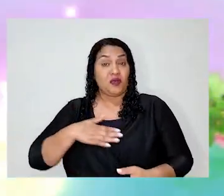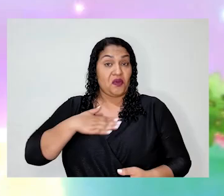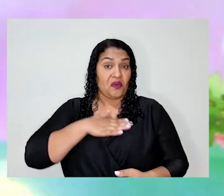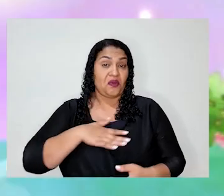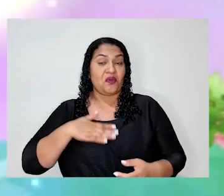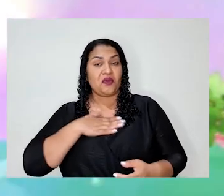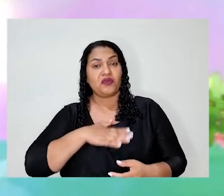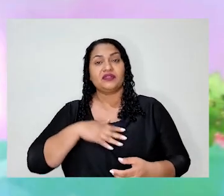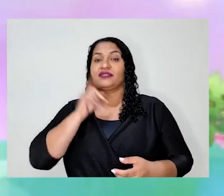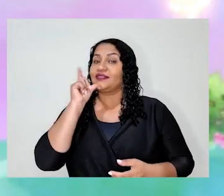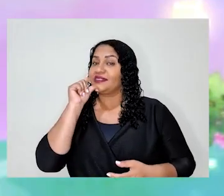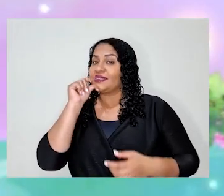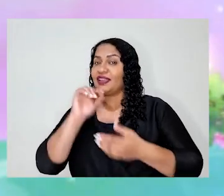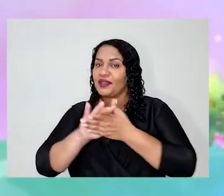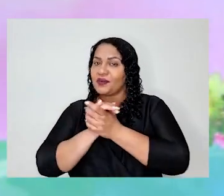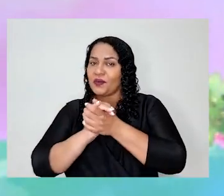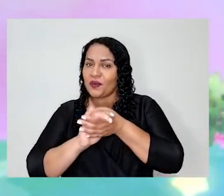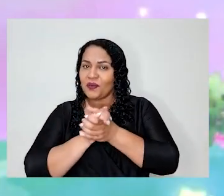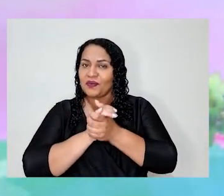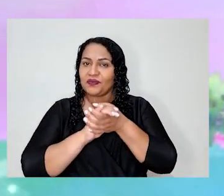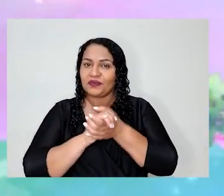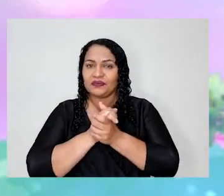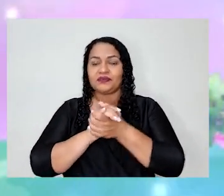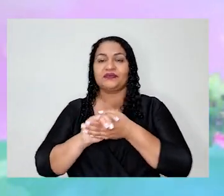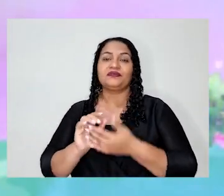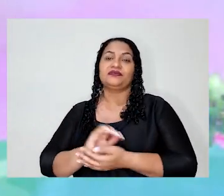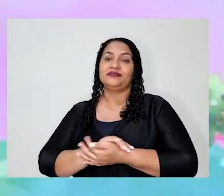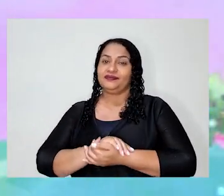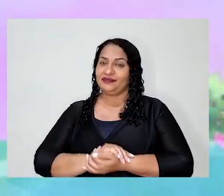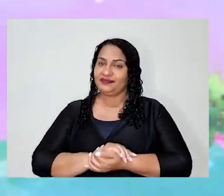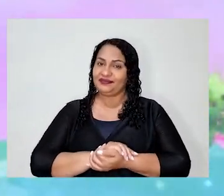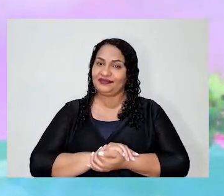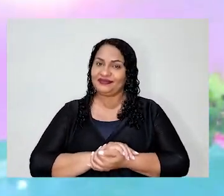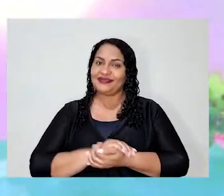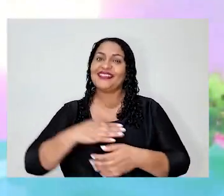eu gosto de água e de sabão.